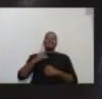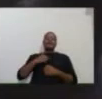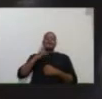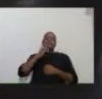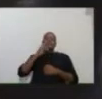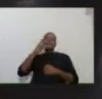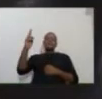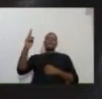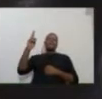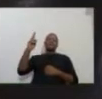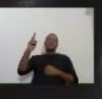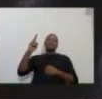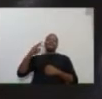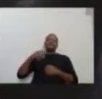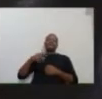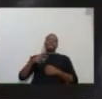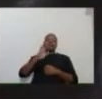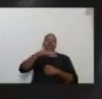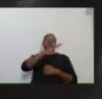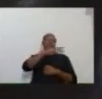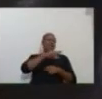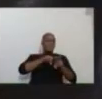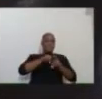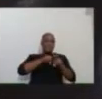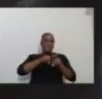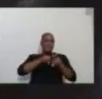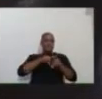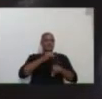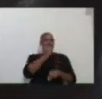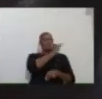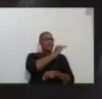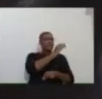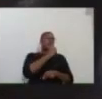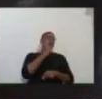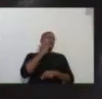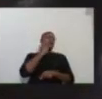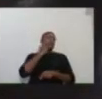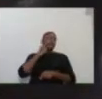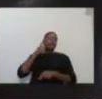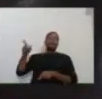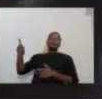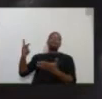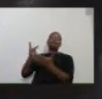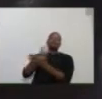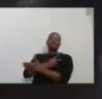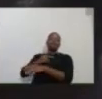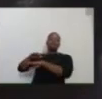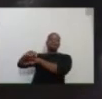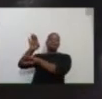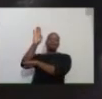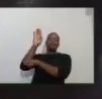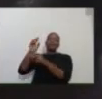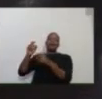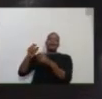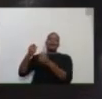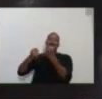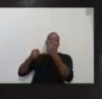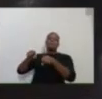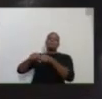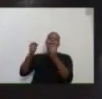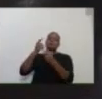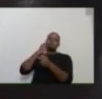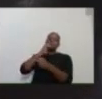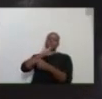ver o que sucedeu com o dono daquele carro. Chegando lá, eu perguntei: o que sucedeu, meu